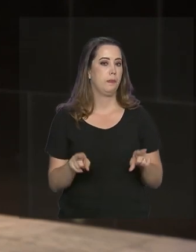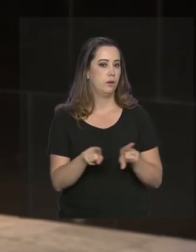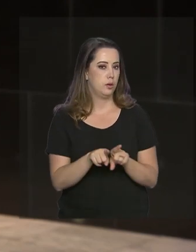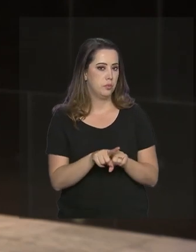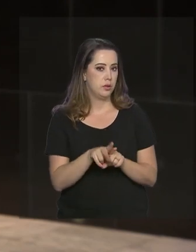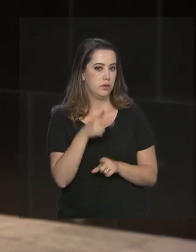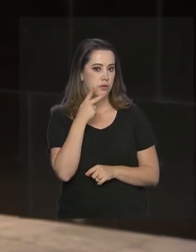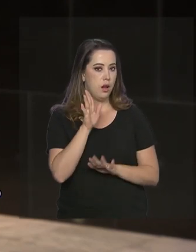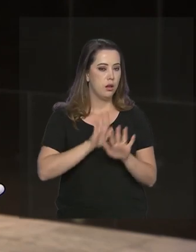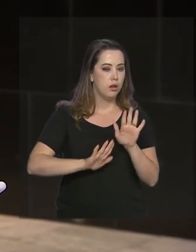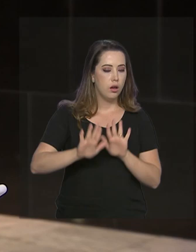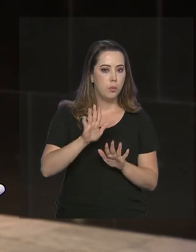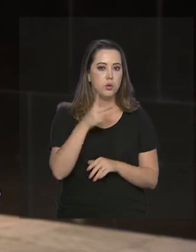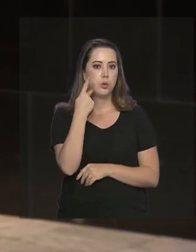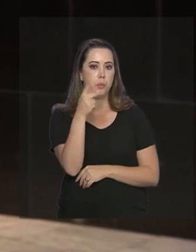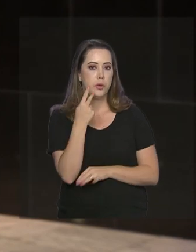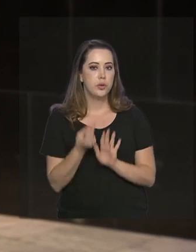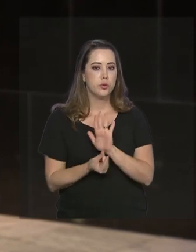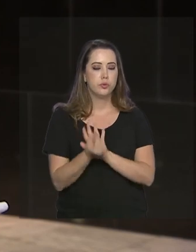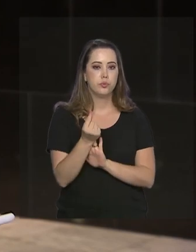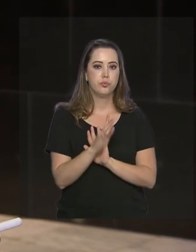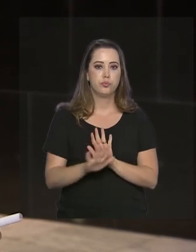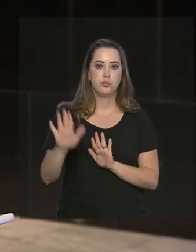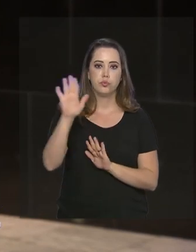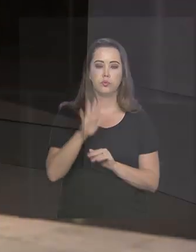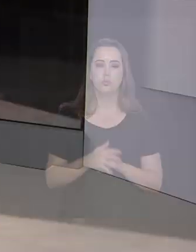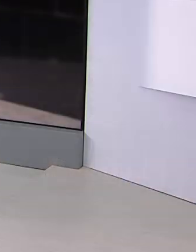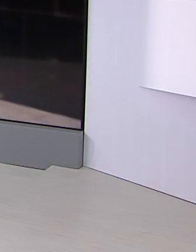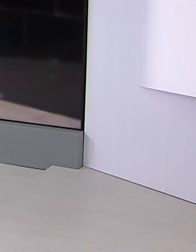ainda cautela na política monetária nacional.